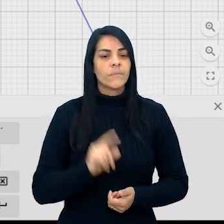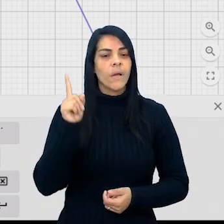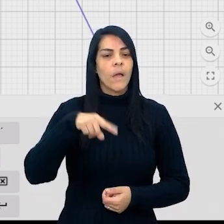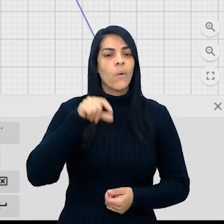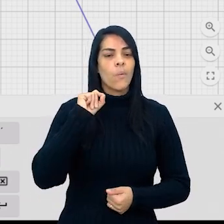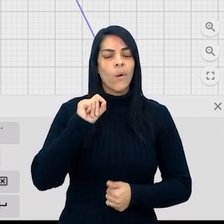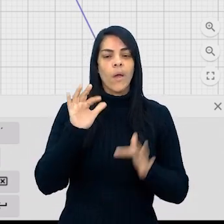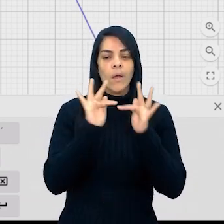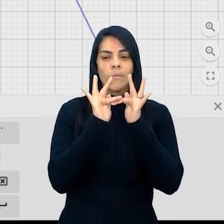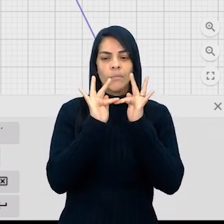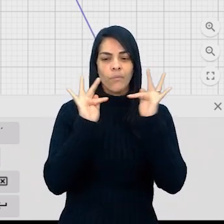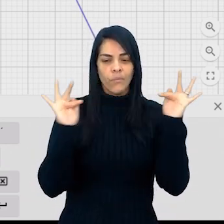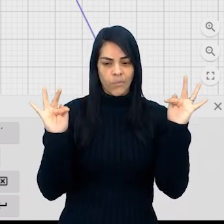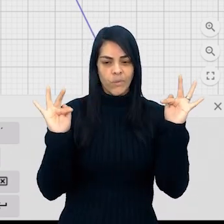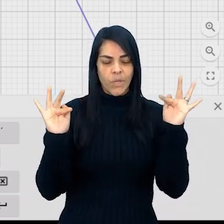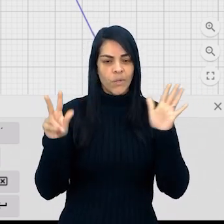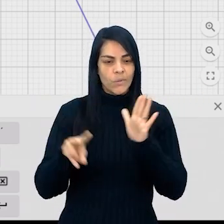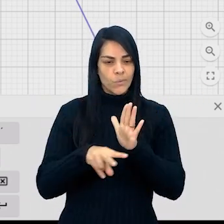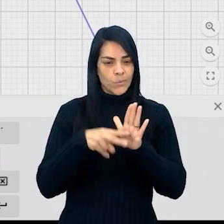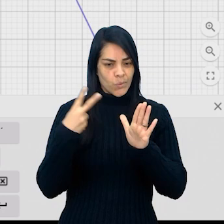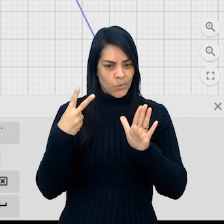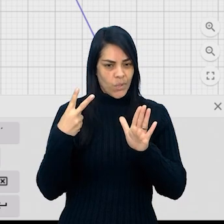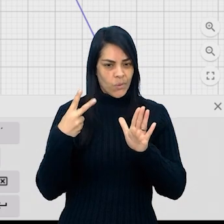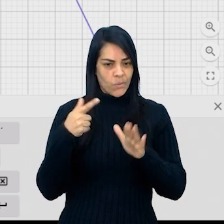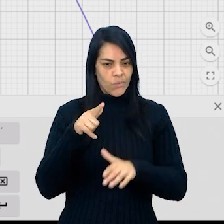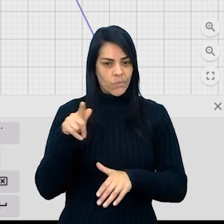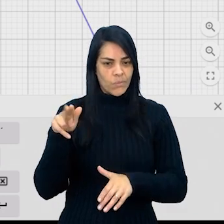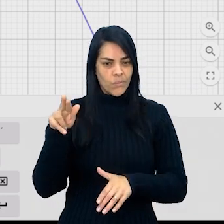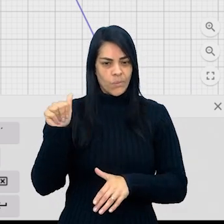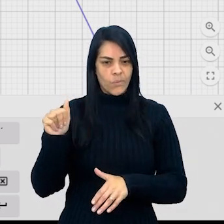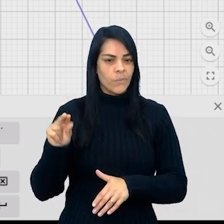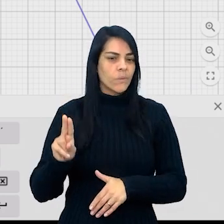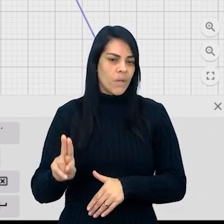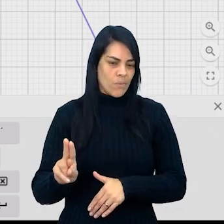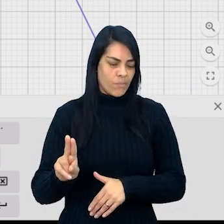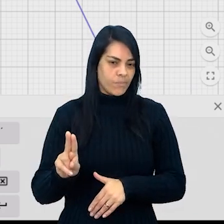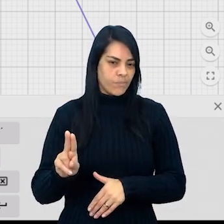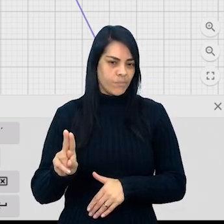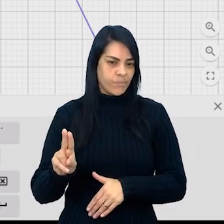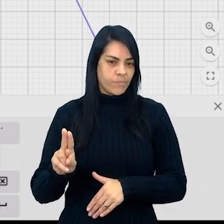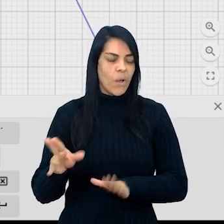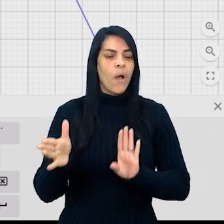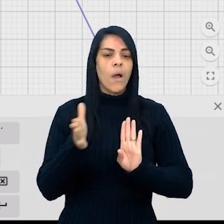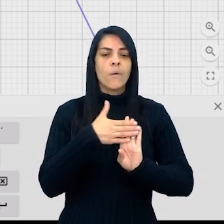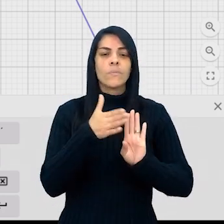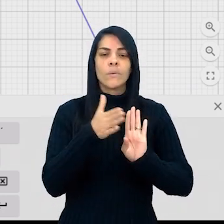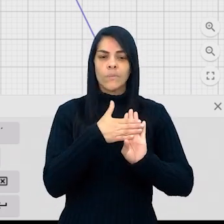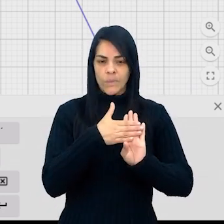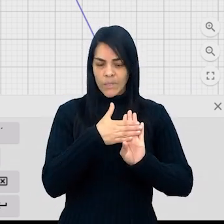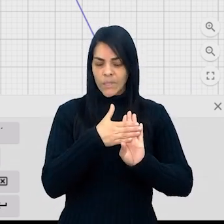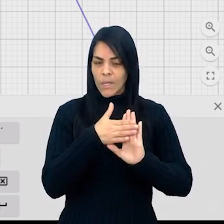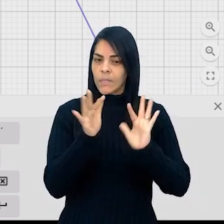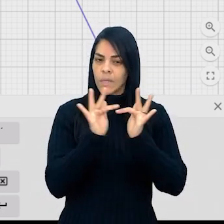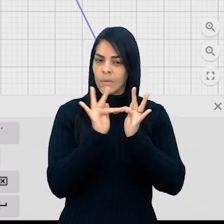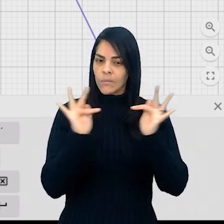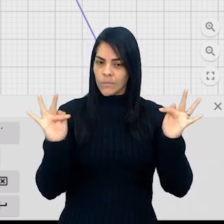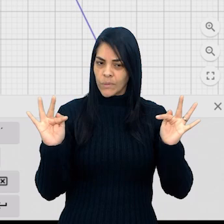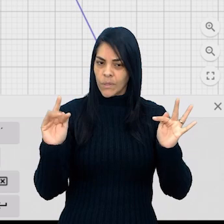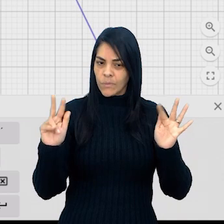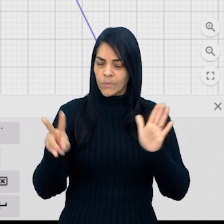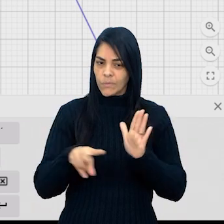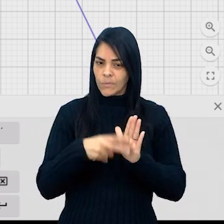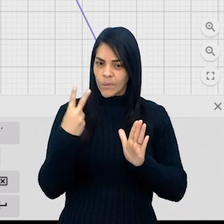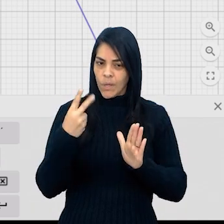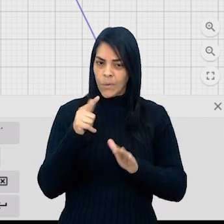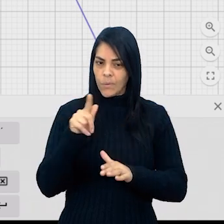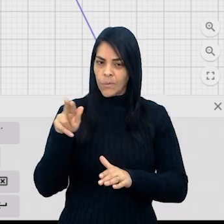uma função do segundo grau, né? A proposta dessa função do segundo grau é que